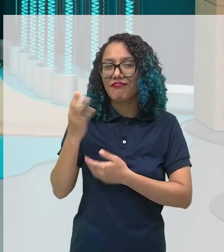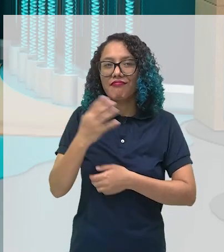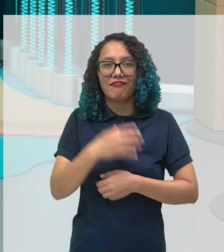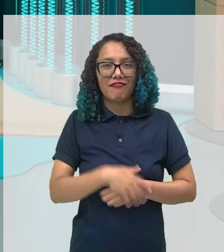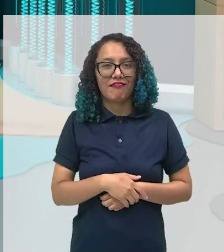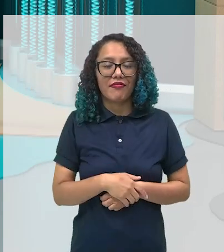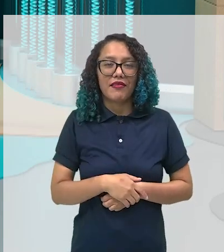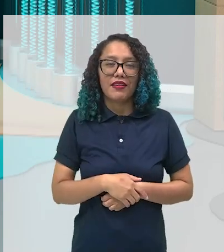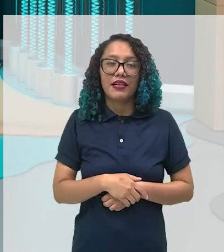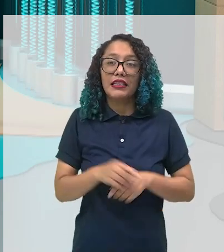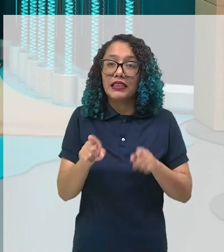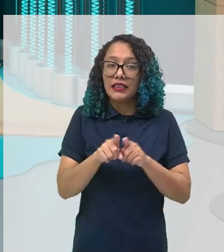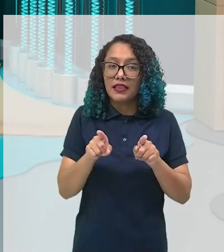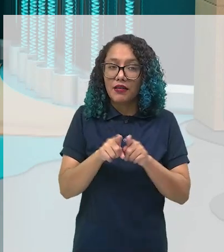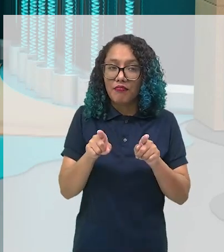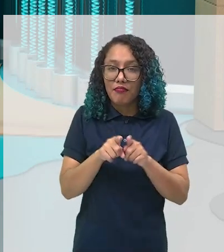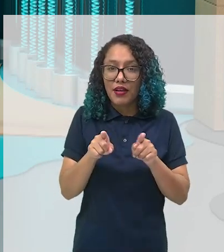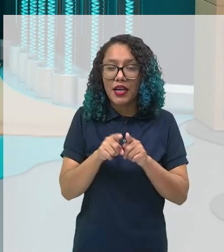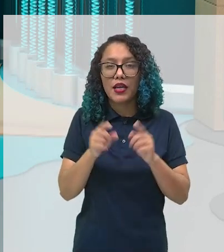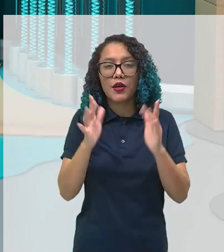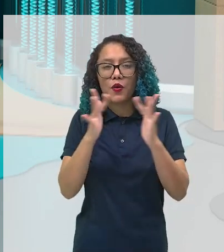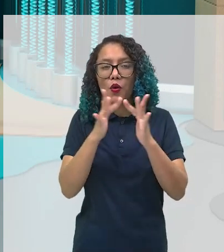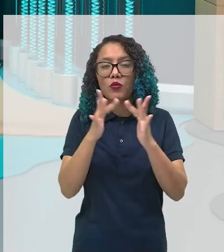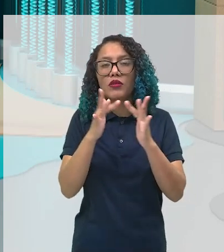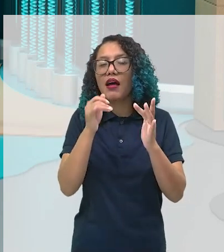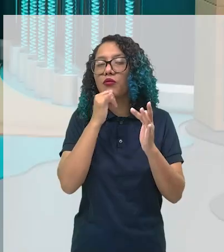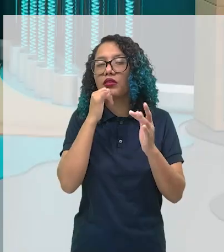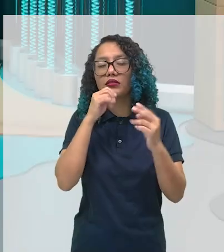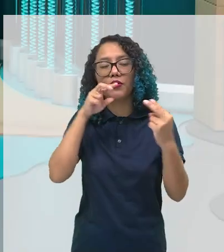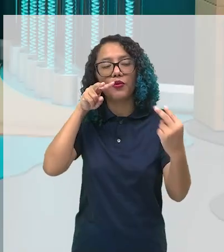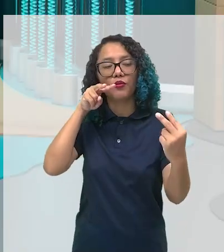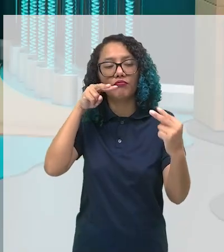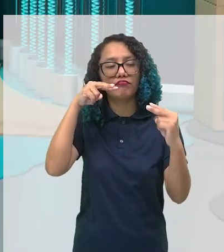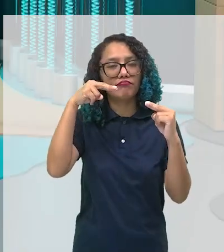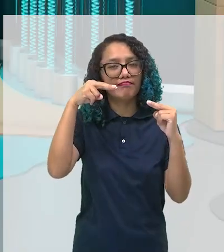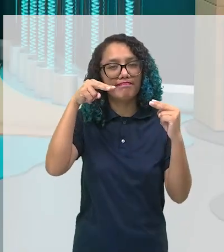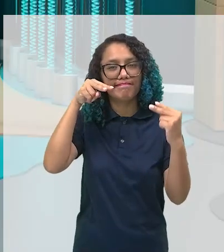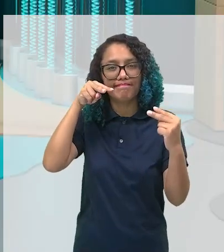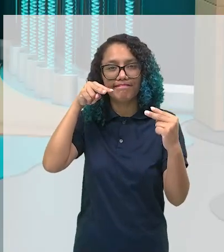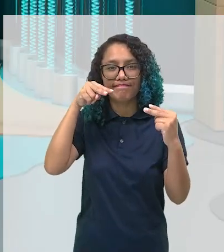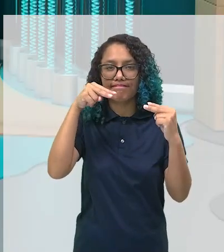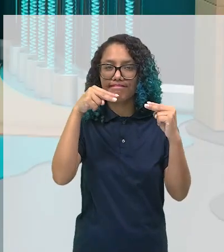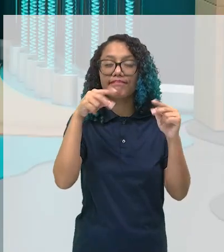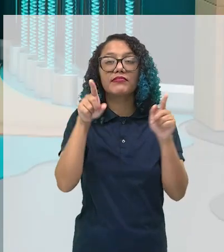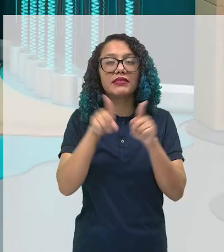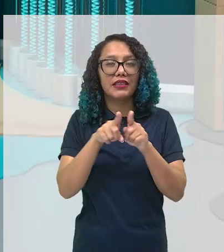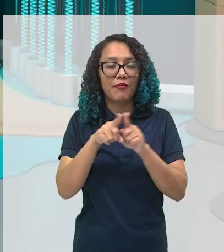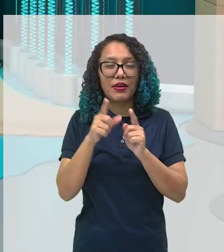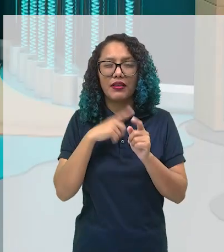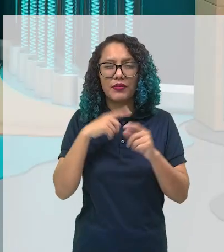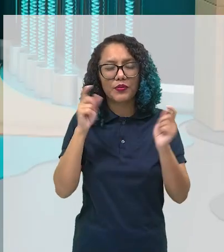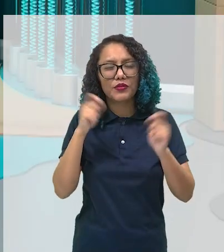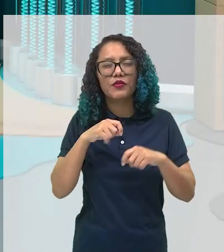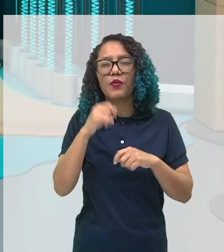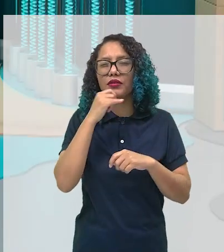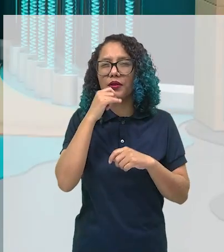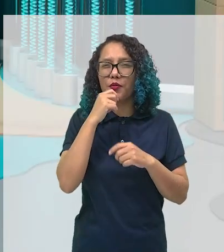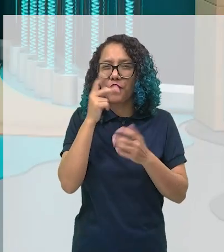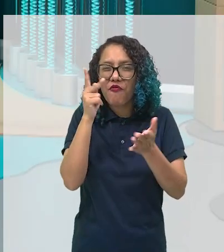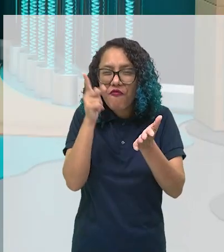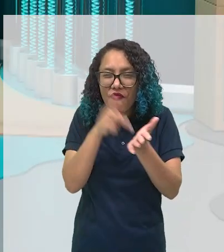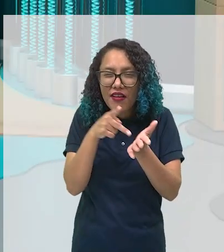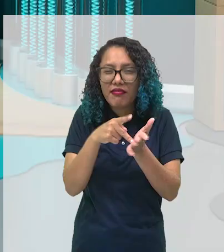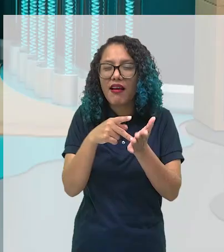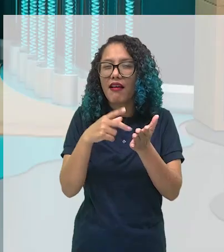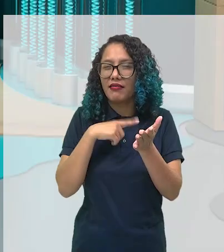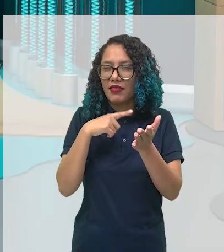é essa questão da sintonia por meio do olhar, né? Então, para ser sincero mesmo, para ter essa